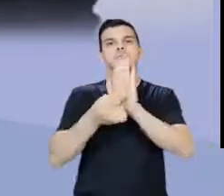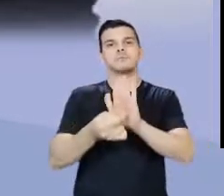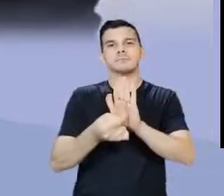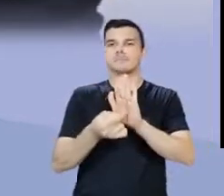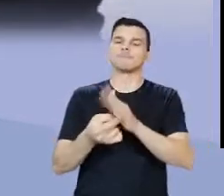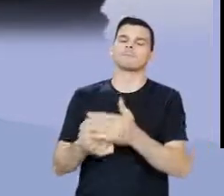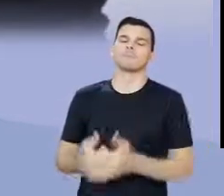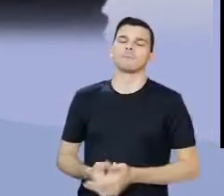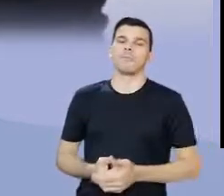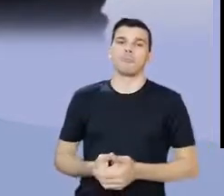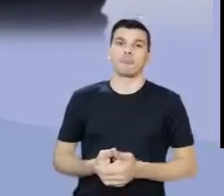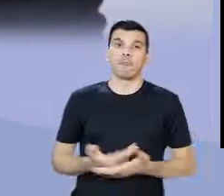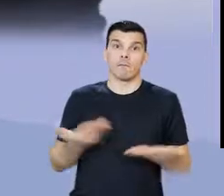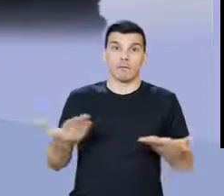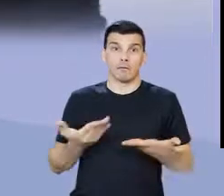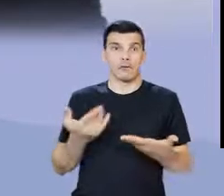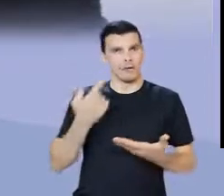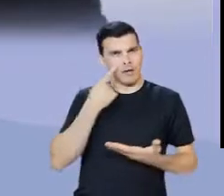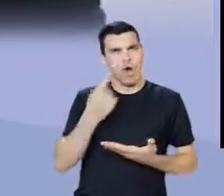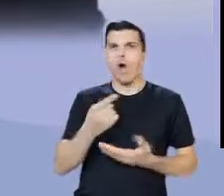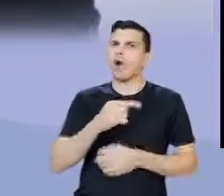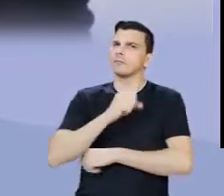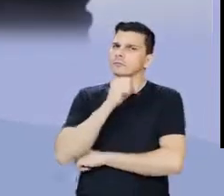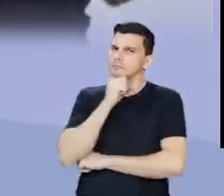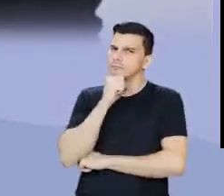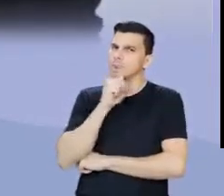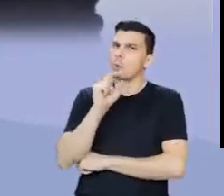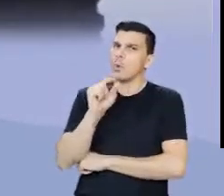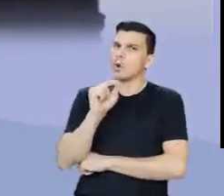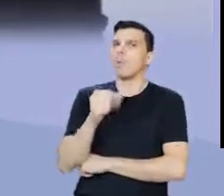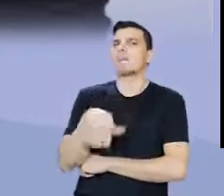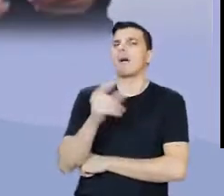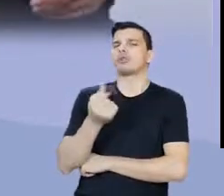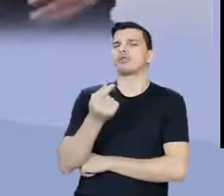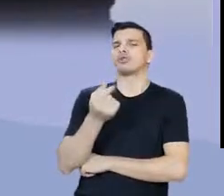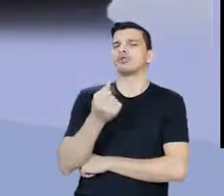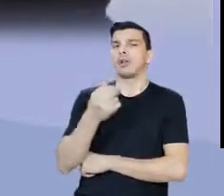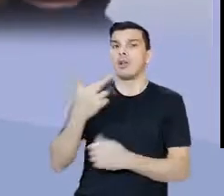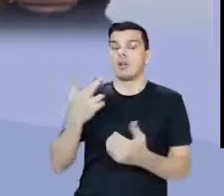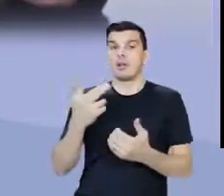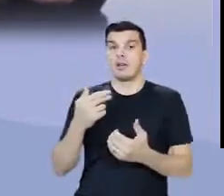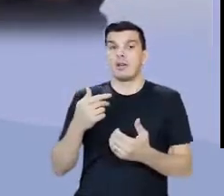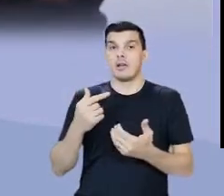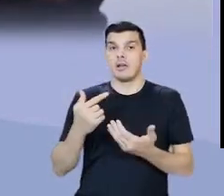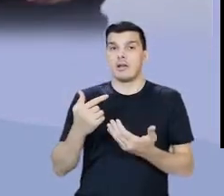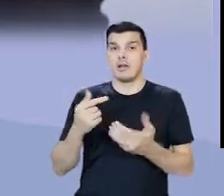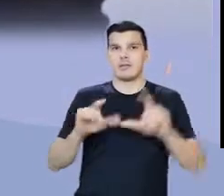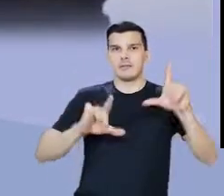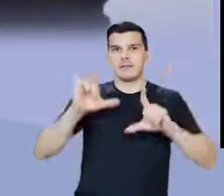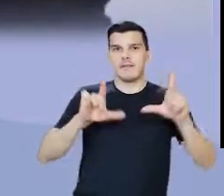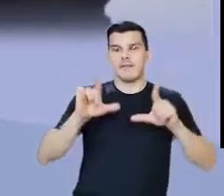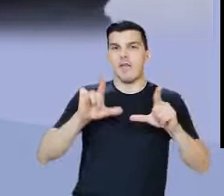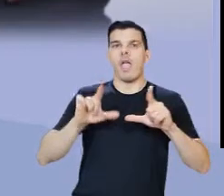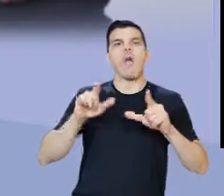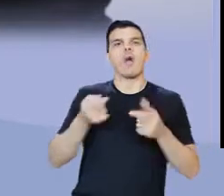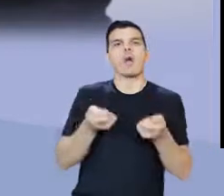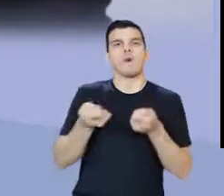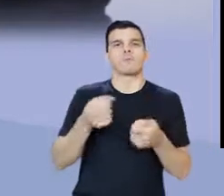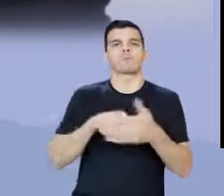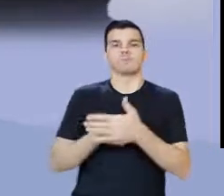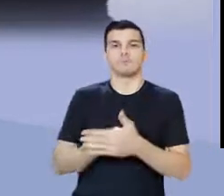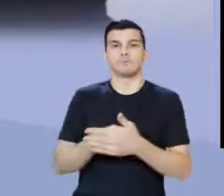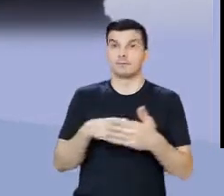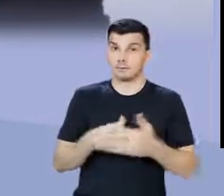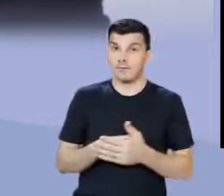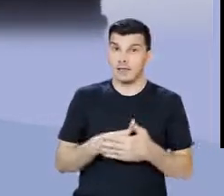vão tentar fritá-lo. Até quando ele abre a boca e fala, olha, o que dá dinheiro é TV fechada. TV aberta não dá dinheiro para ninguém.